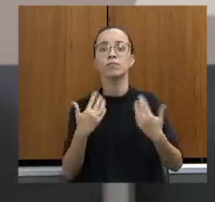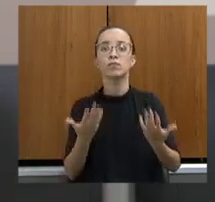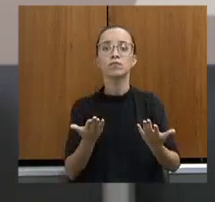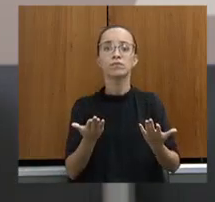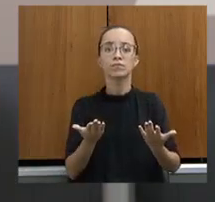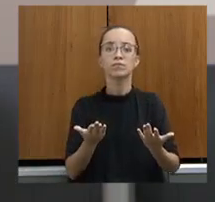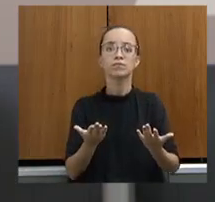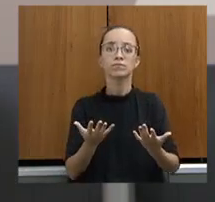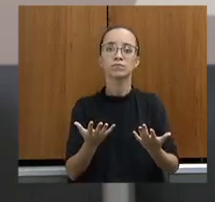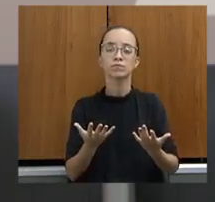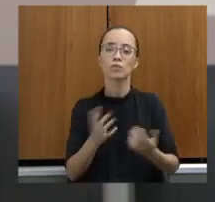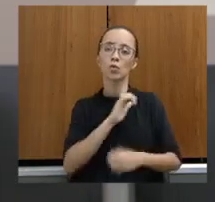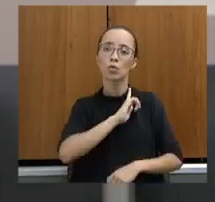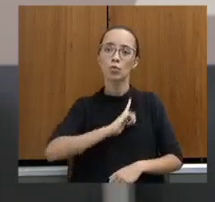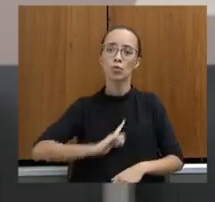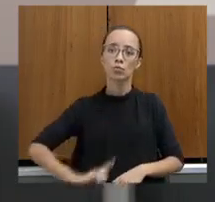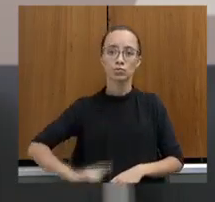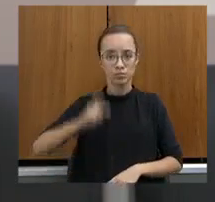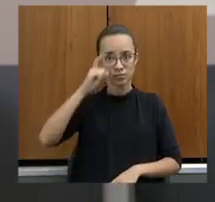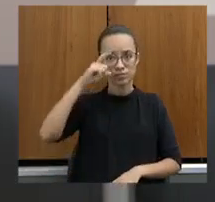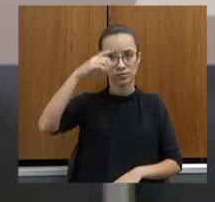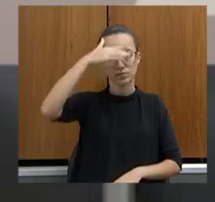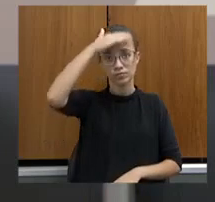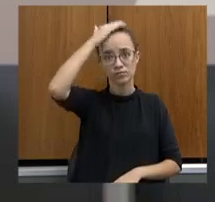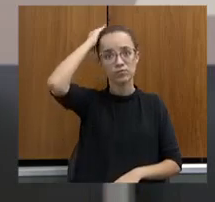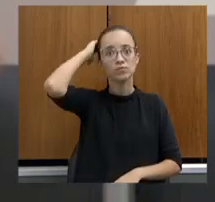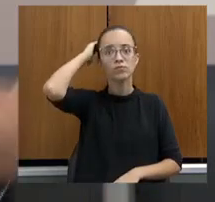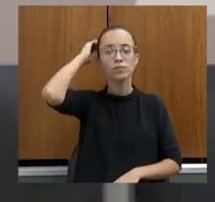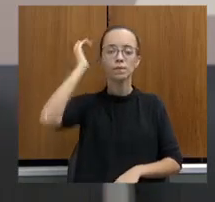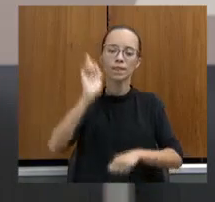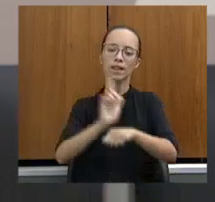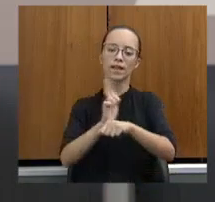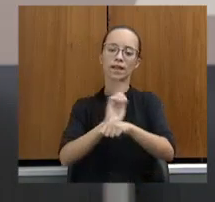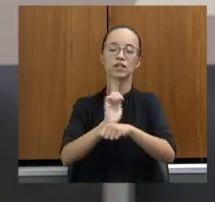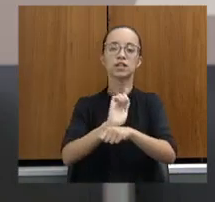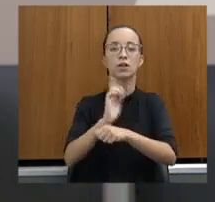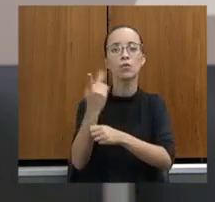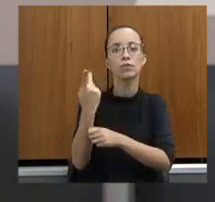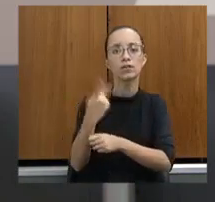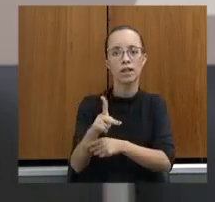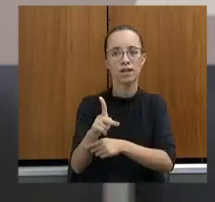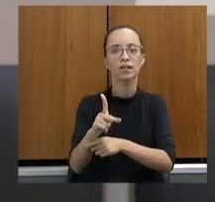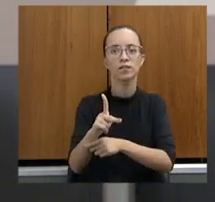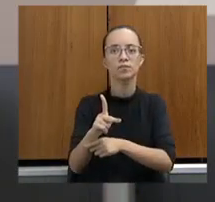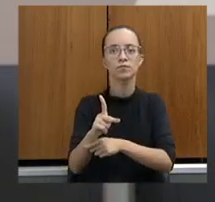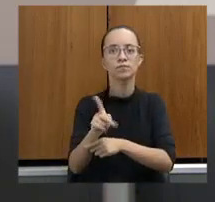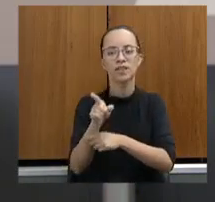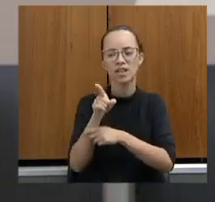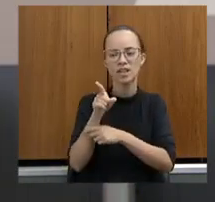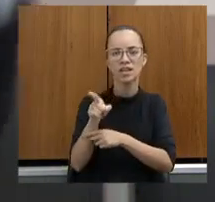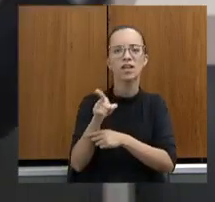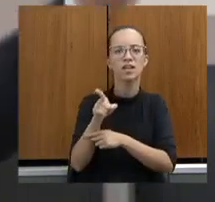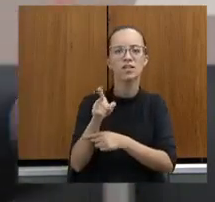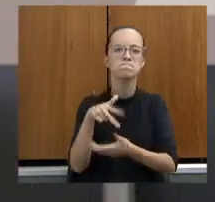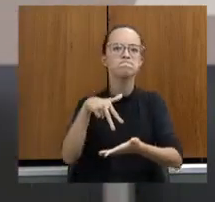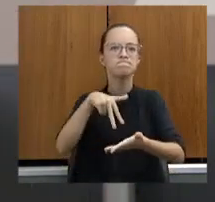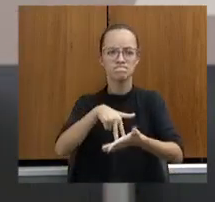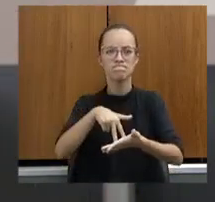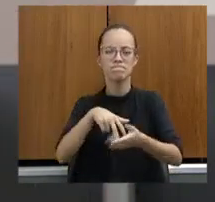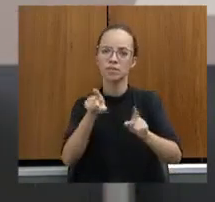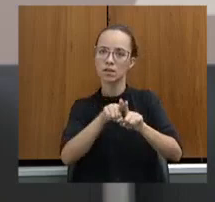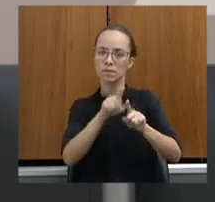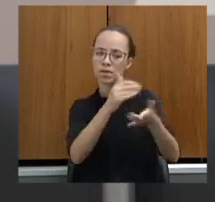a forma do governador Romeu Zema a gestão Deus eu impôs inclusive no seu